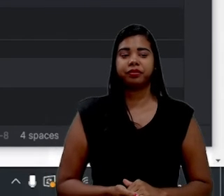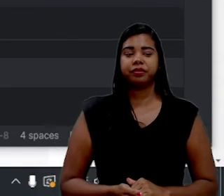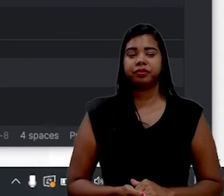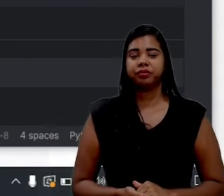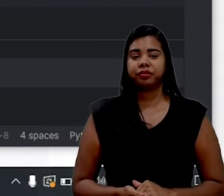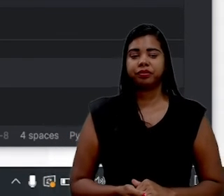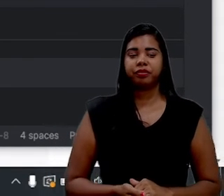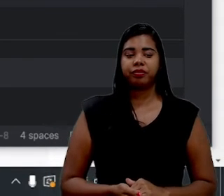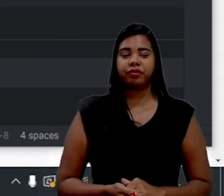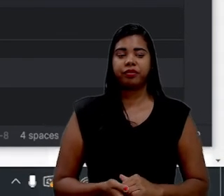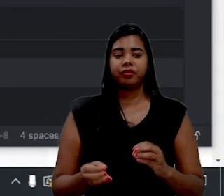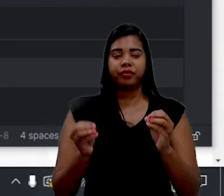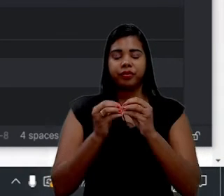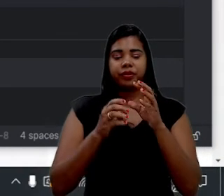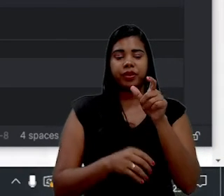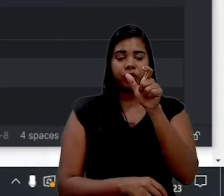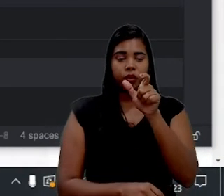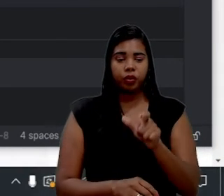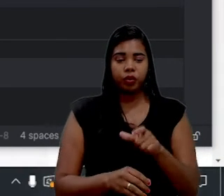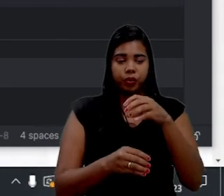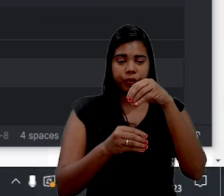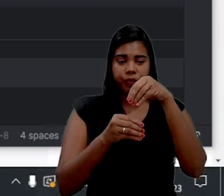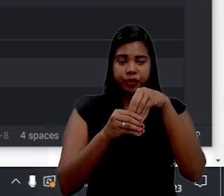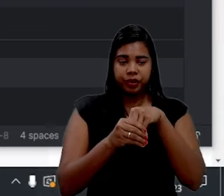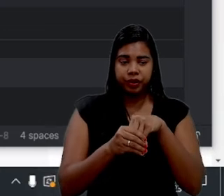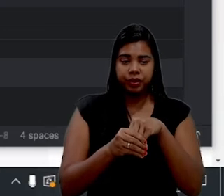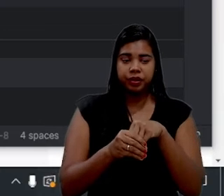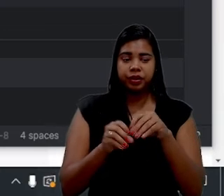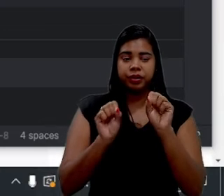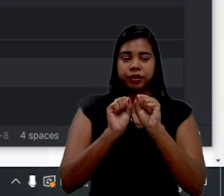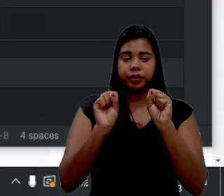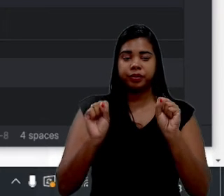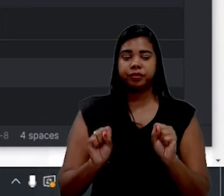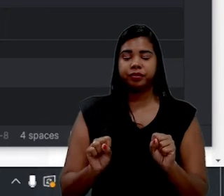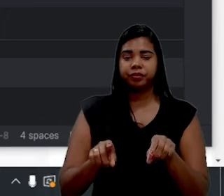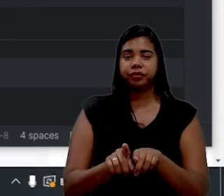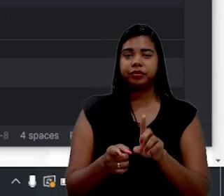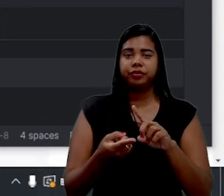a gente vai criar uma coluna dentro desse, né, sistema,